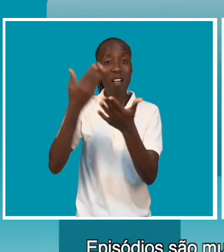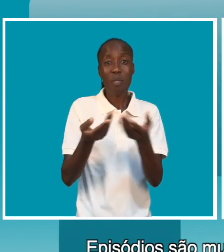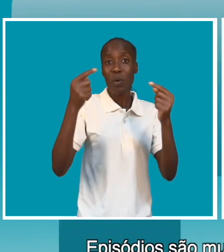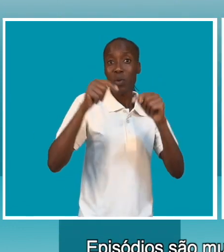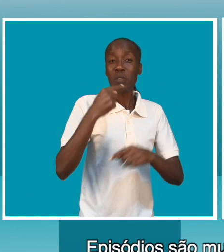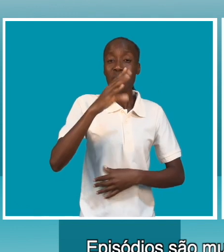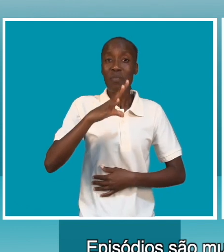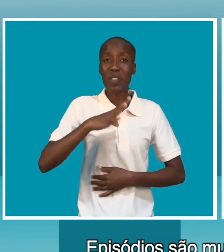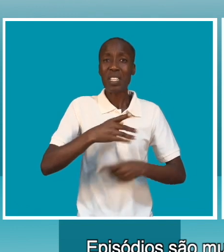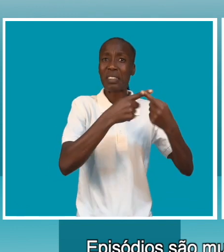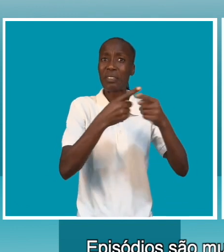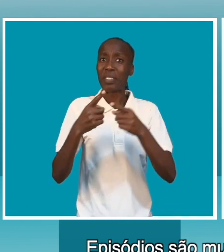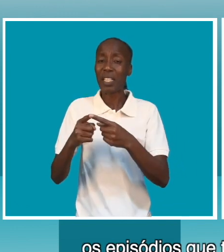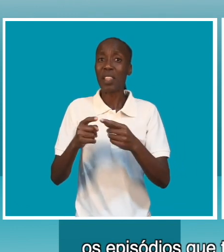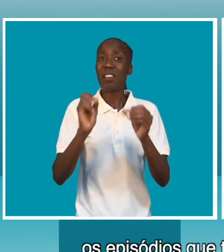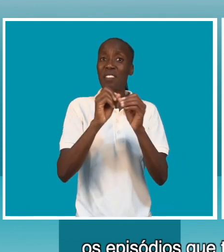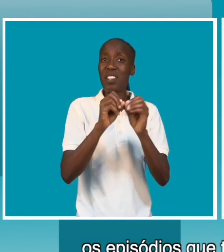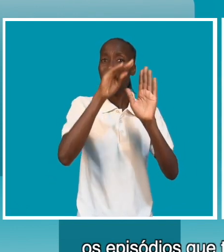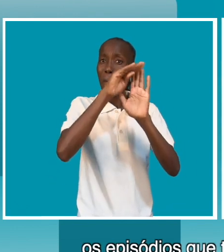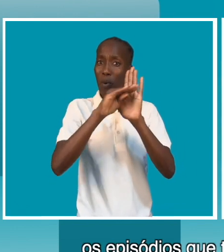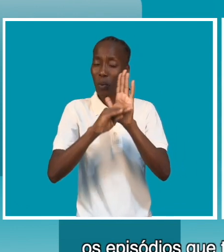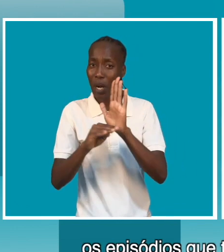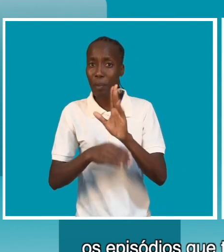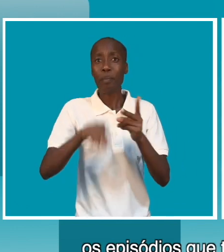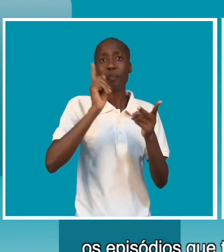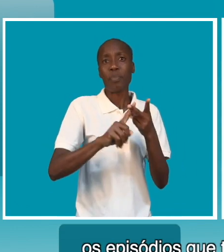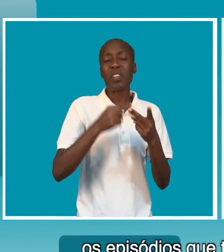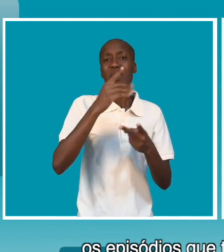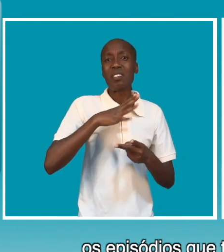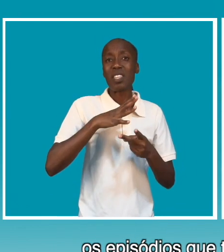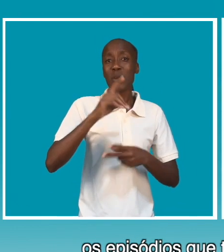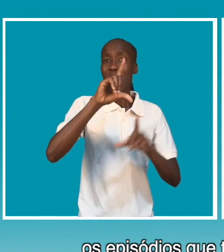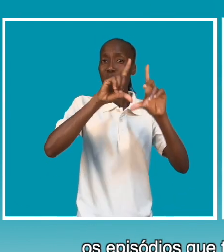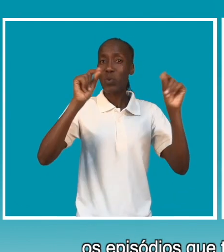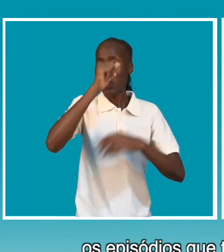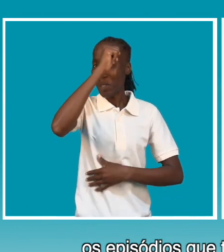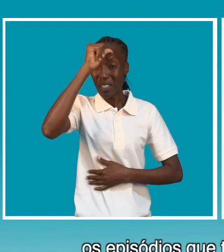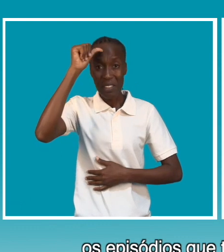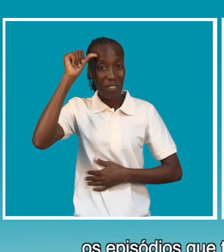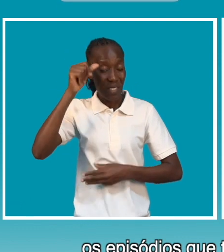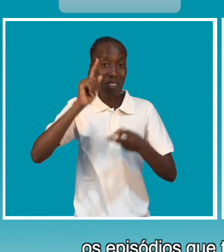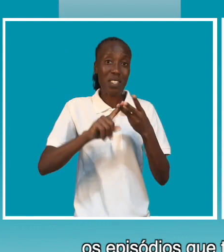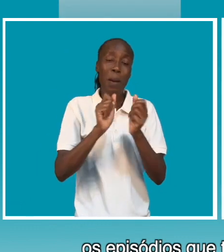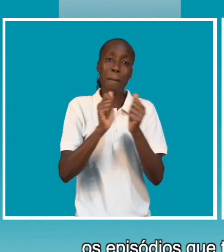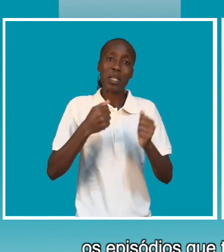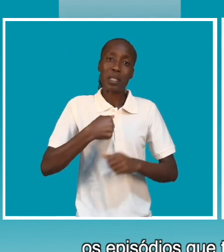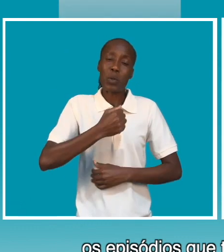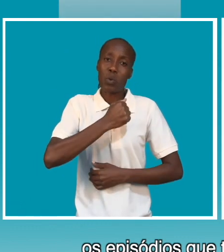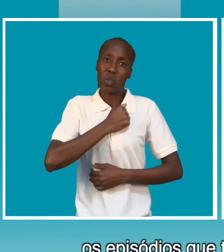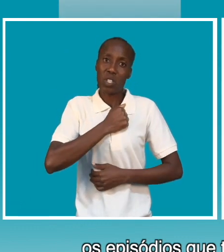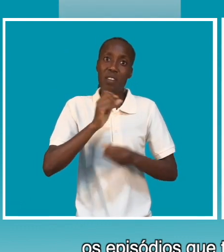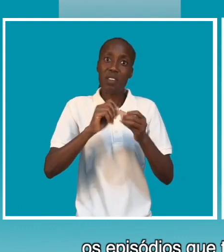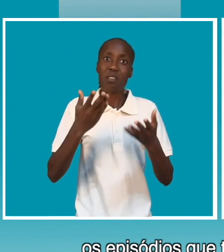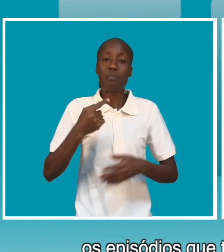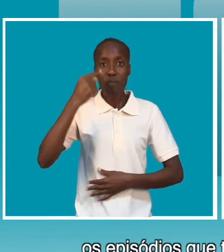de hoje o número de relatos que fiz os episódios que tive os momentos difíceis que tive mas gostaria